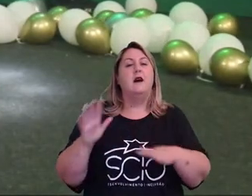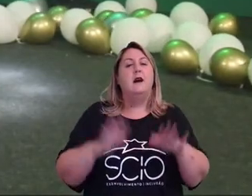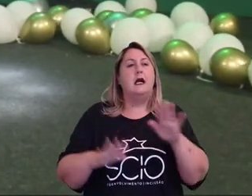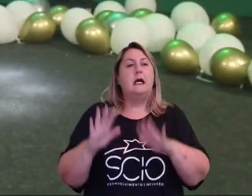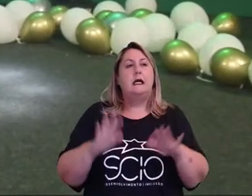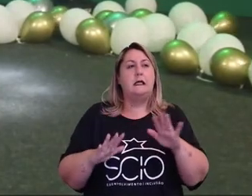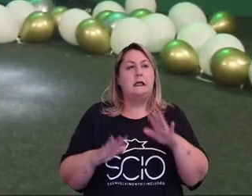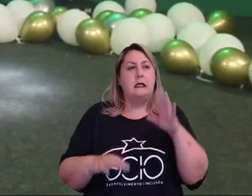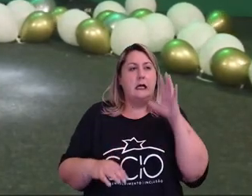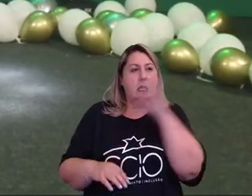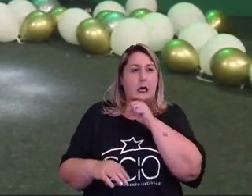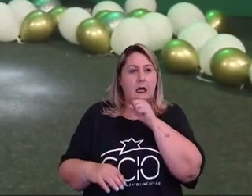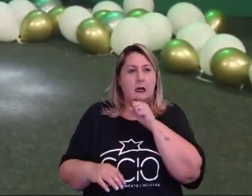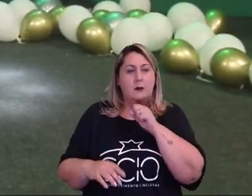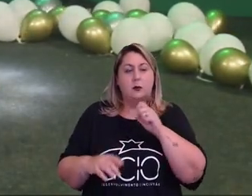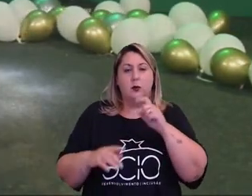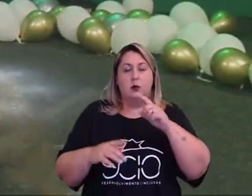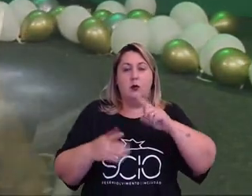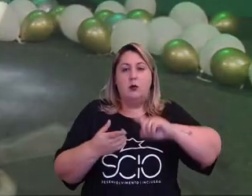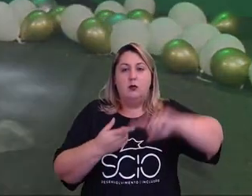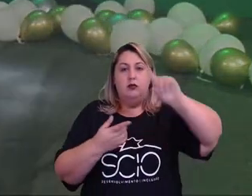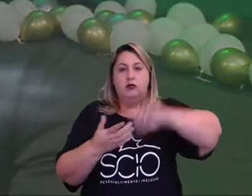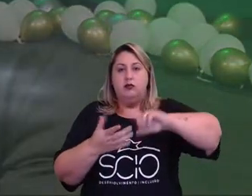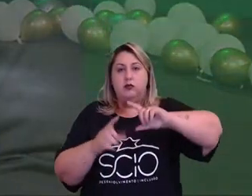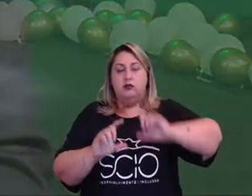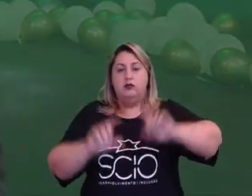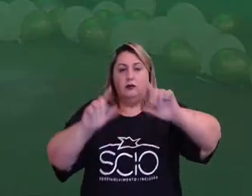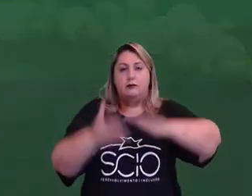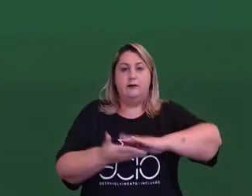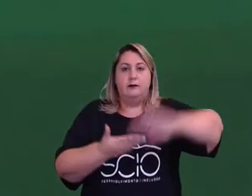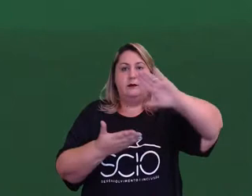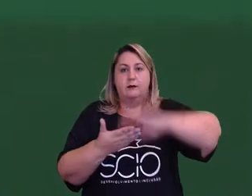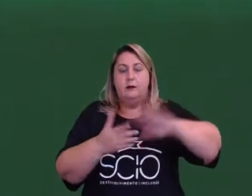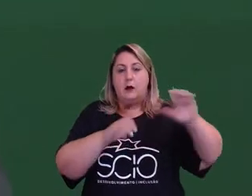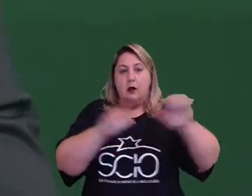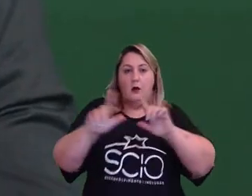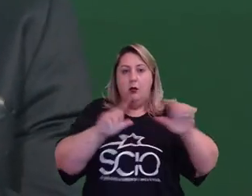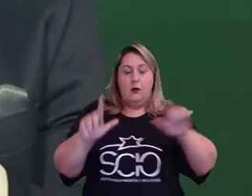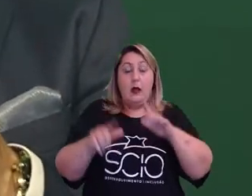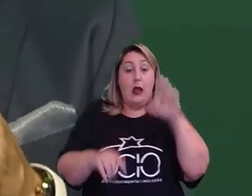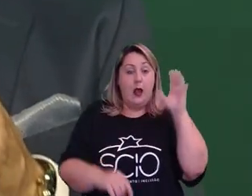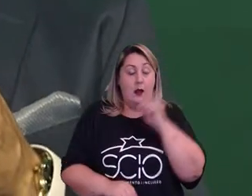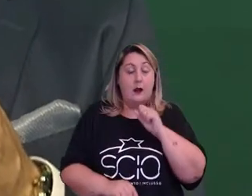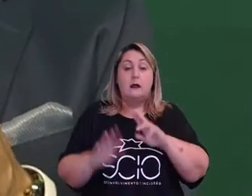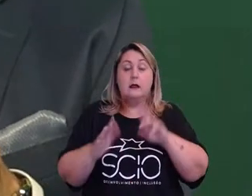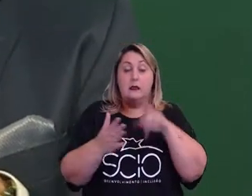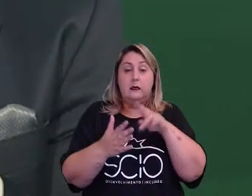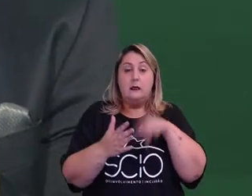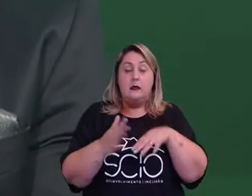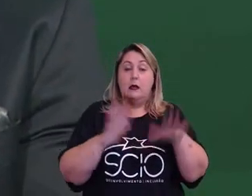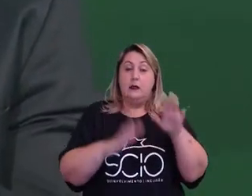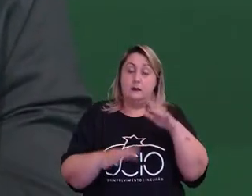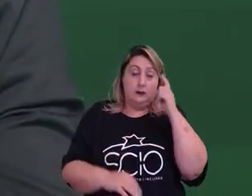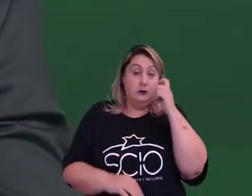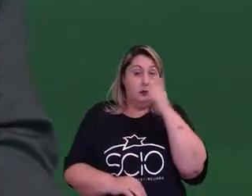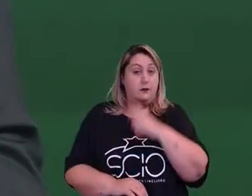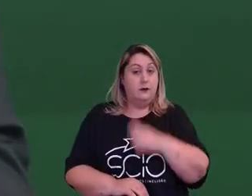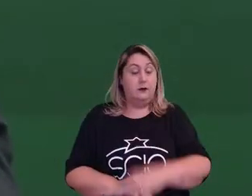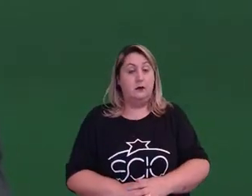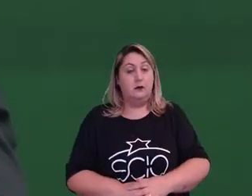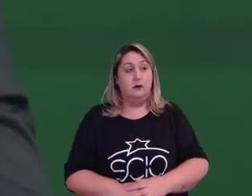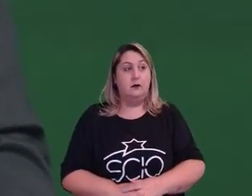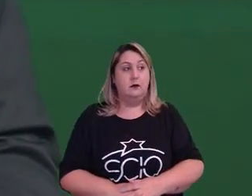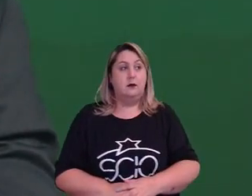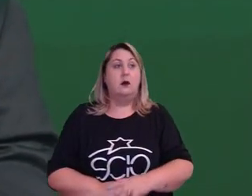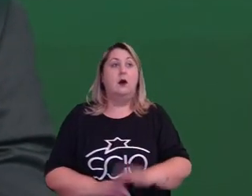está passando tão rápido o chat aqui, e eu estou ali do lado enquanto ele está cantando, eu estou lendo, tá? Mas aí depois fica tantos que é difícil eu